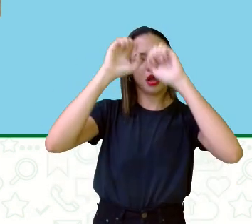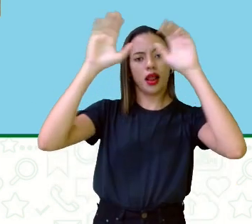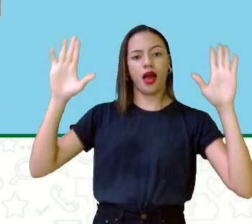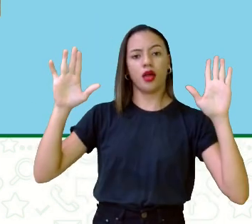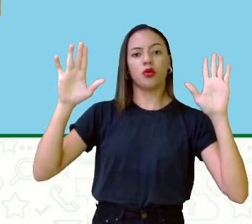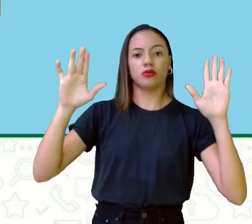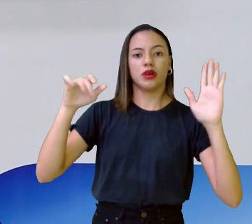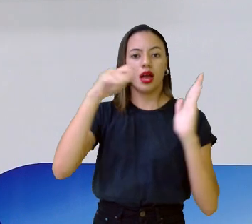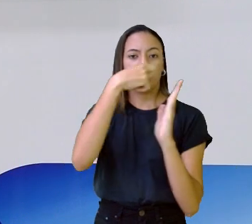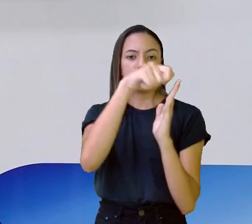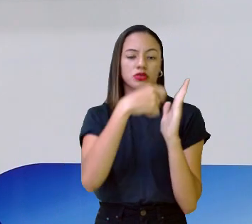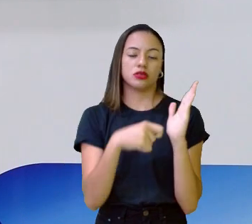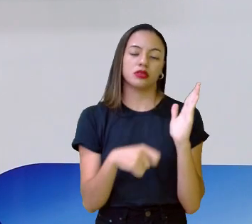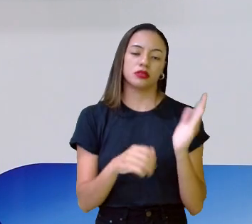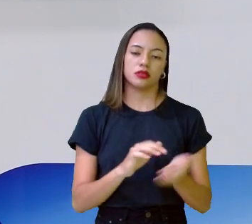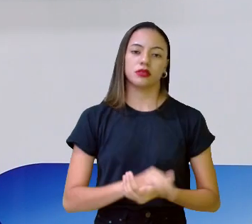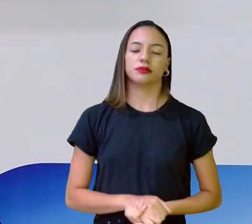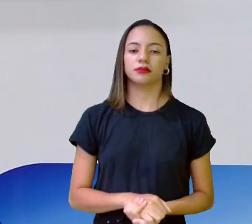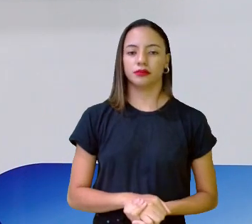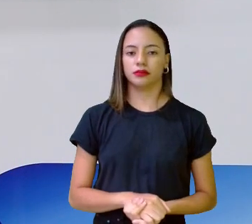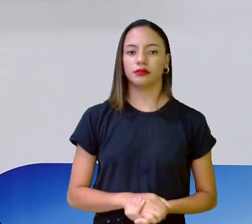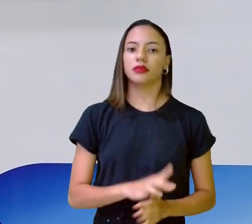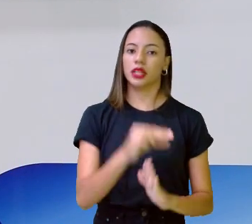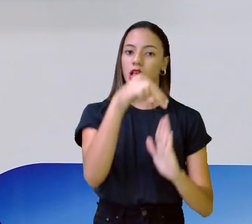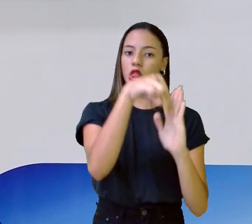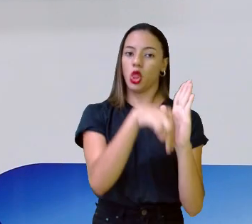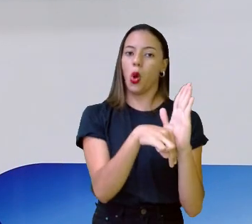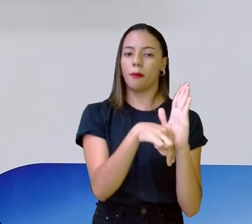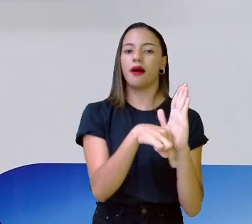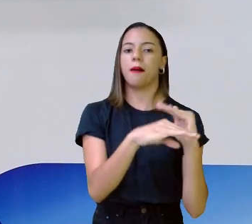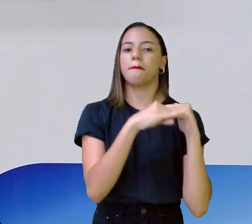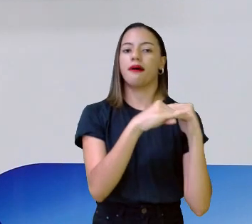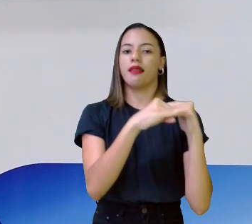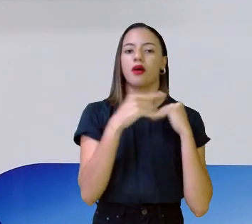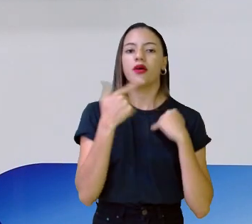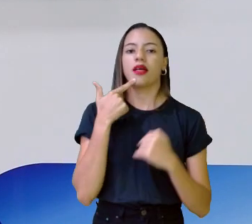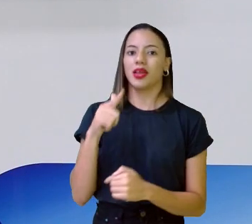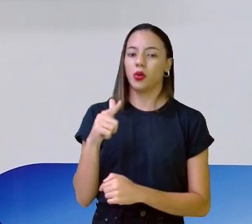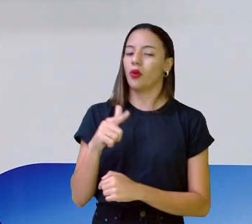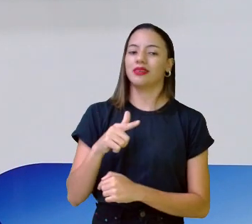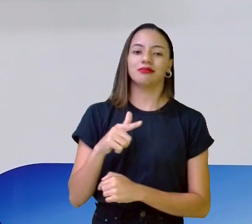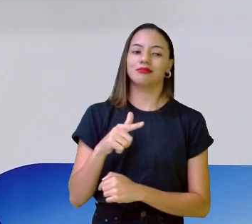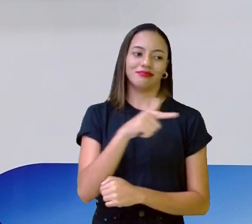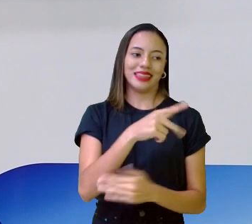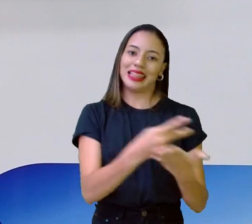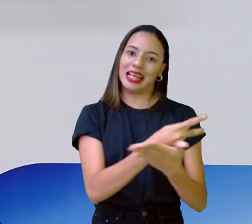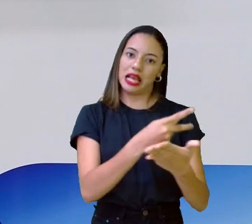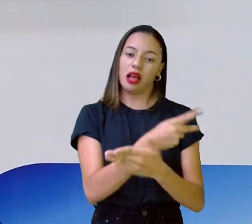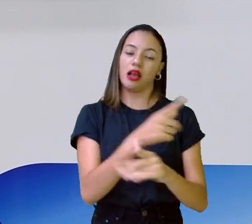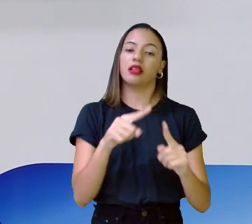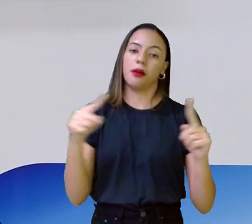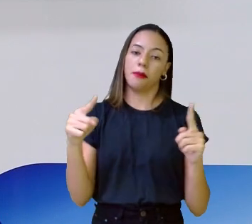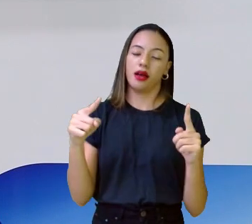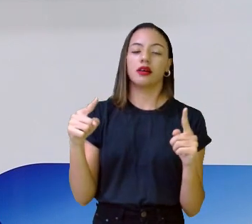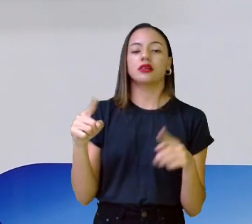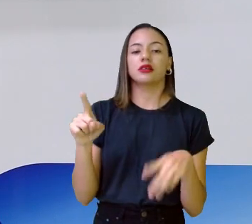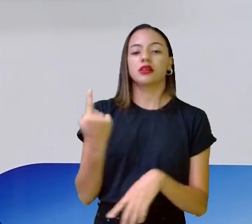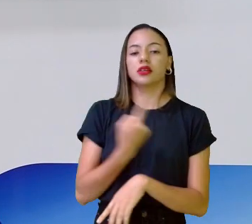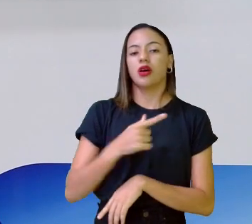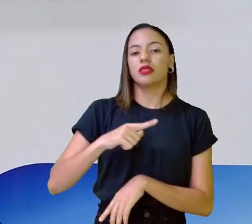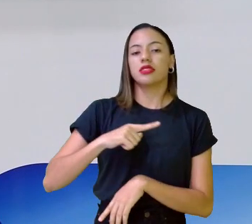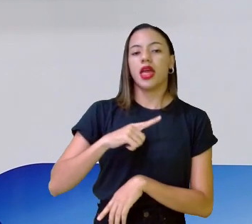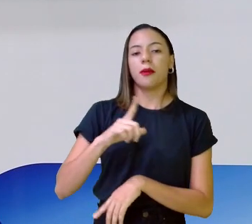escrita na norma padrão não está correta. Mas por termos essa